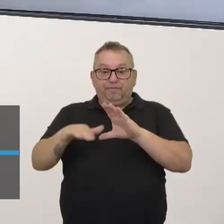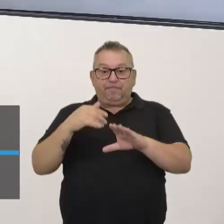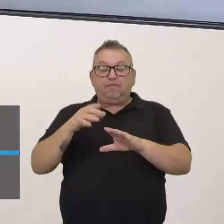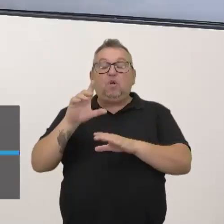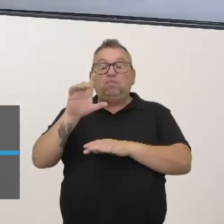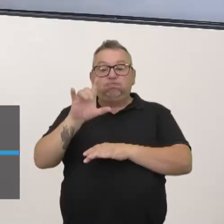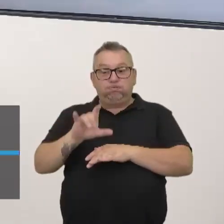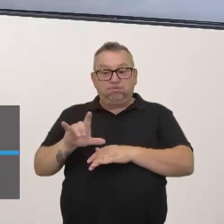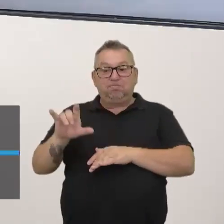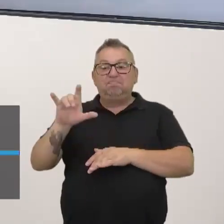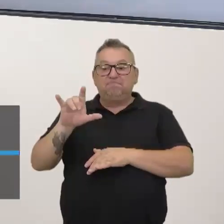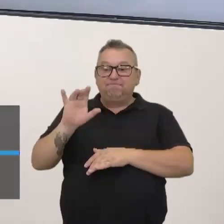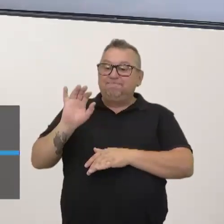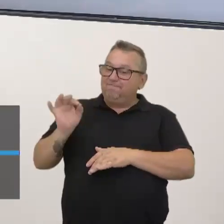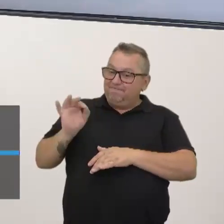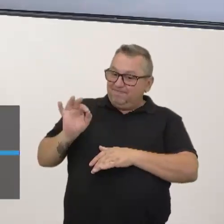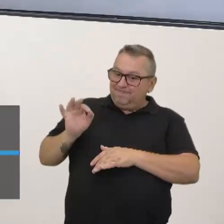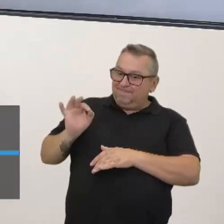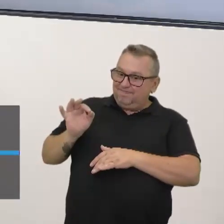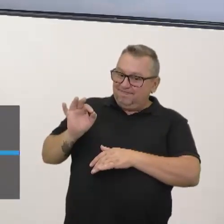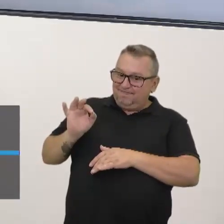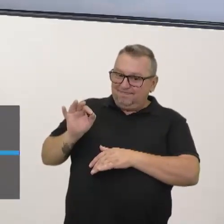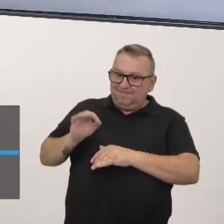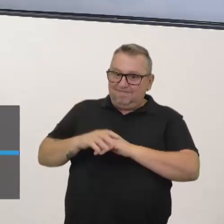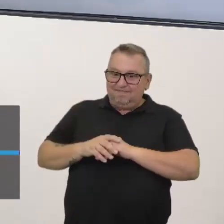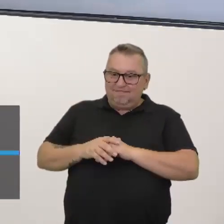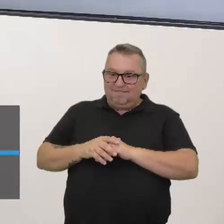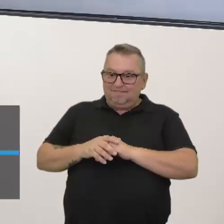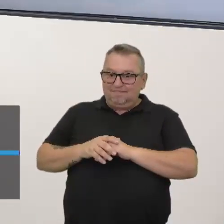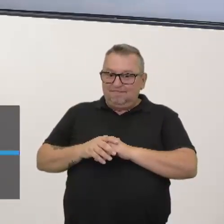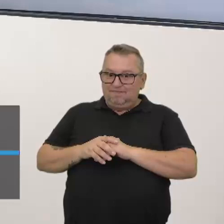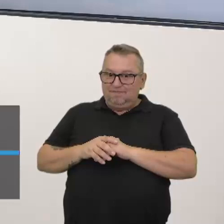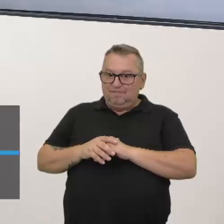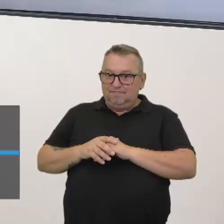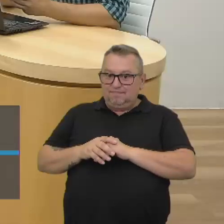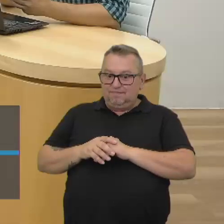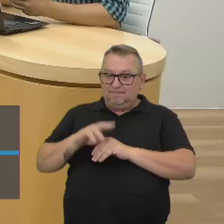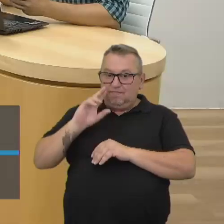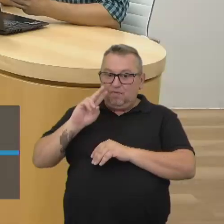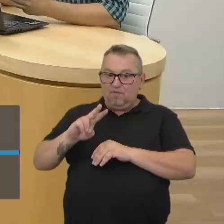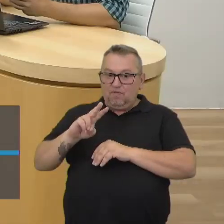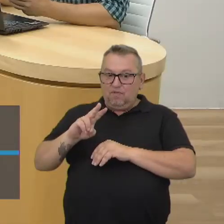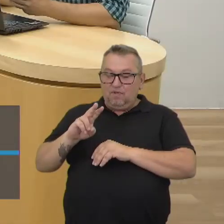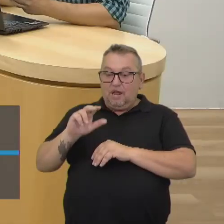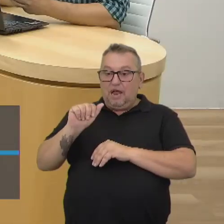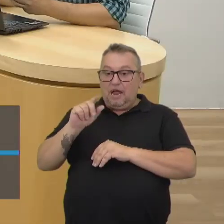Instagram, né, Tony? Você vou até abrir aqui, ó, pode mandar lá, hein? Qual que é o Instagram do Tony? É Tony...